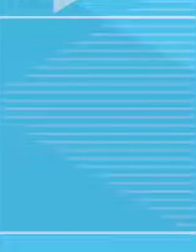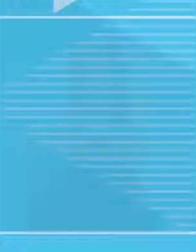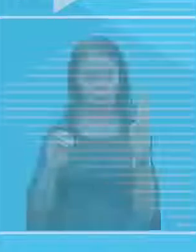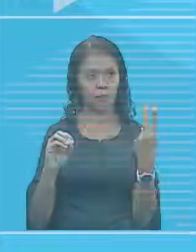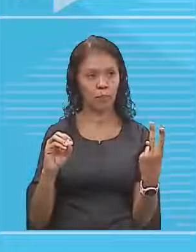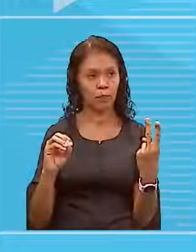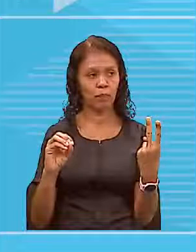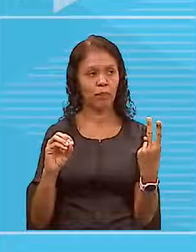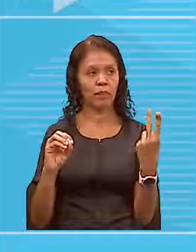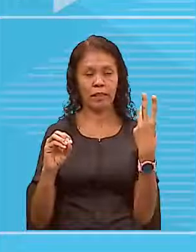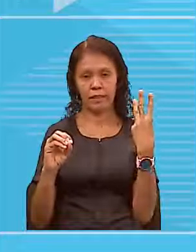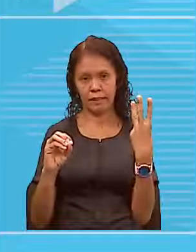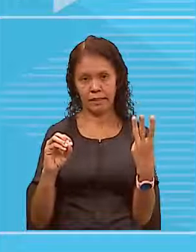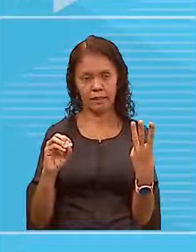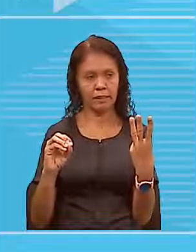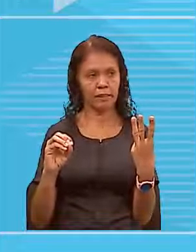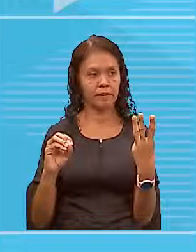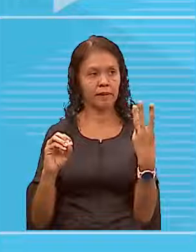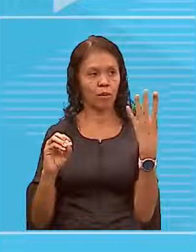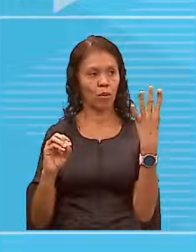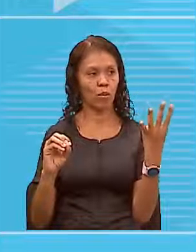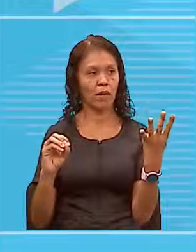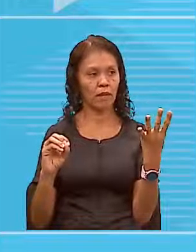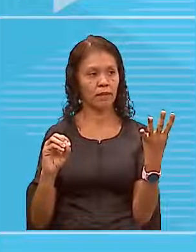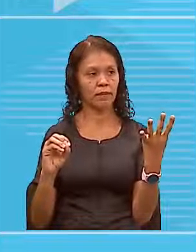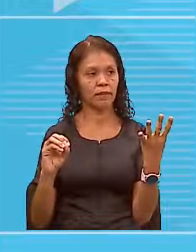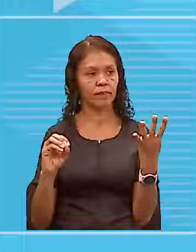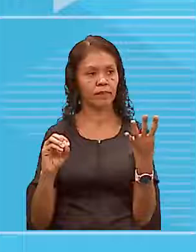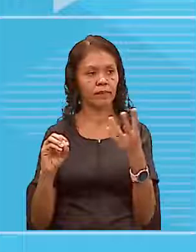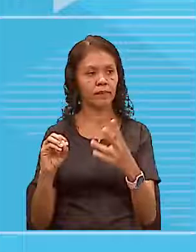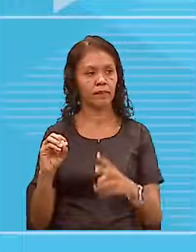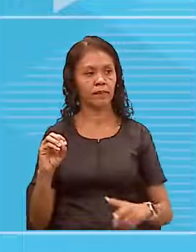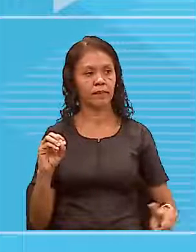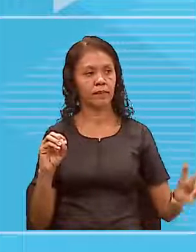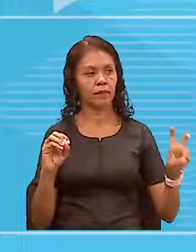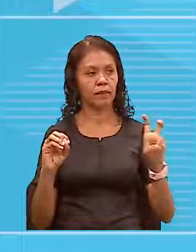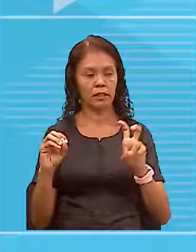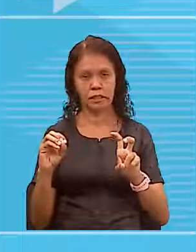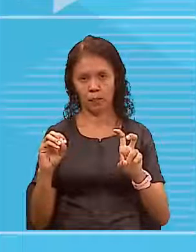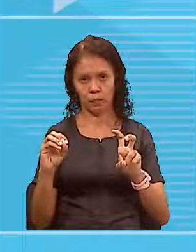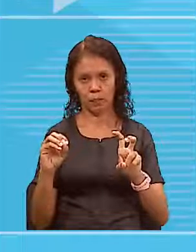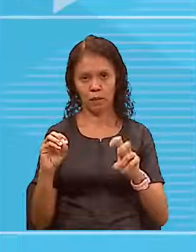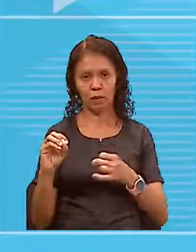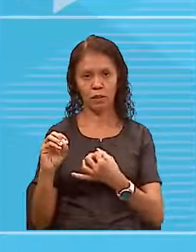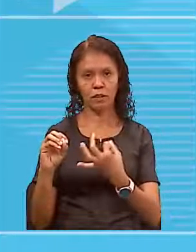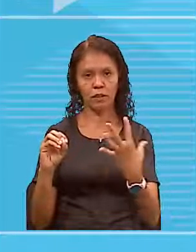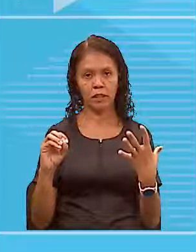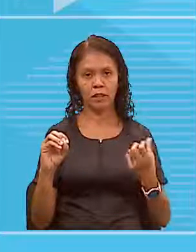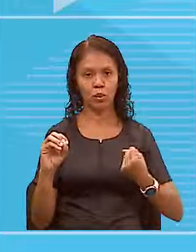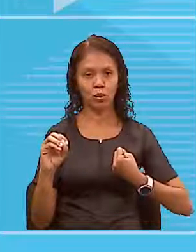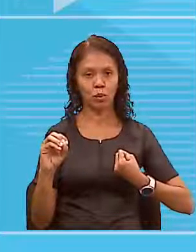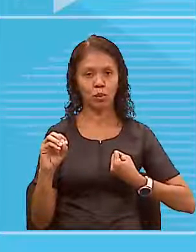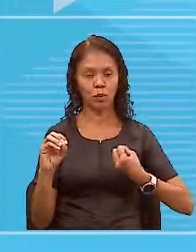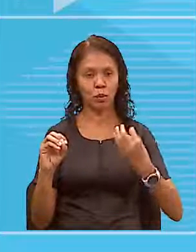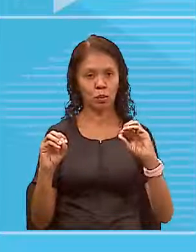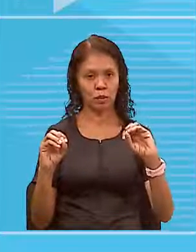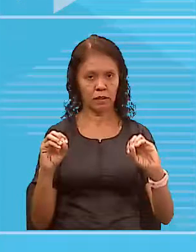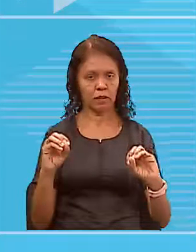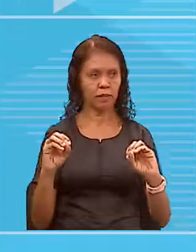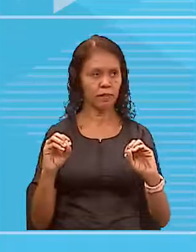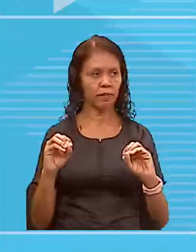dois, três, quatro, cinco. Então nós temos cinco